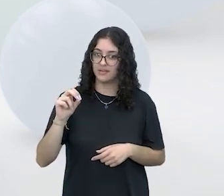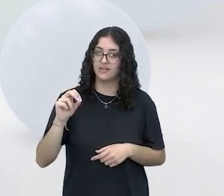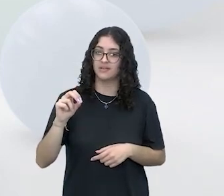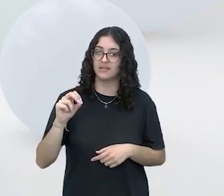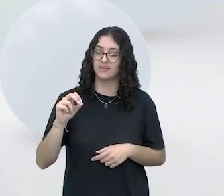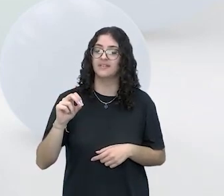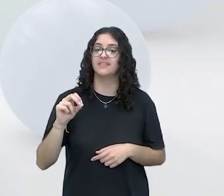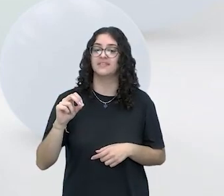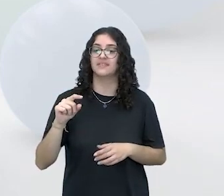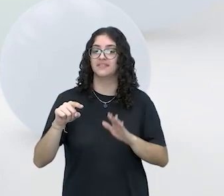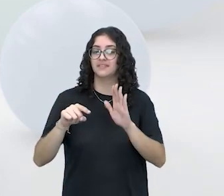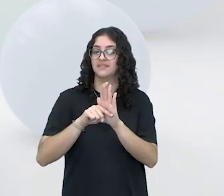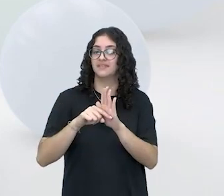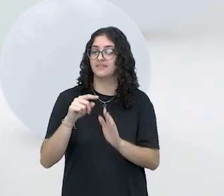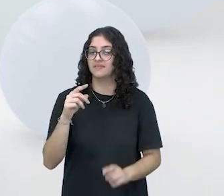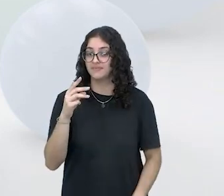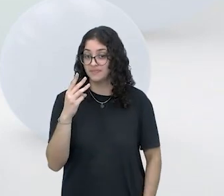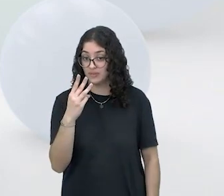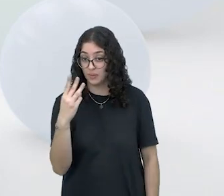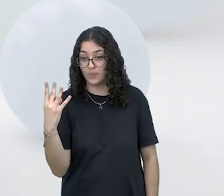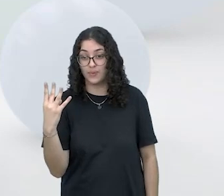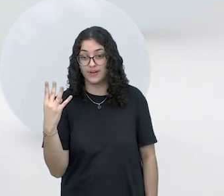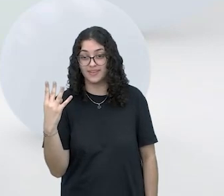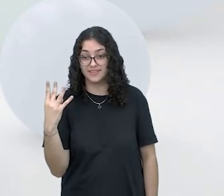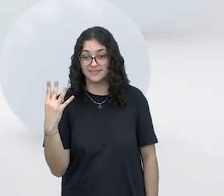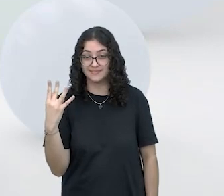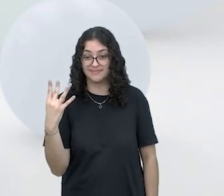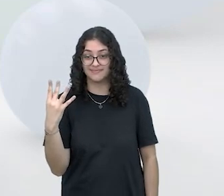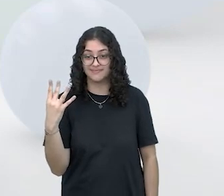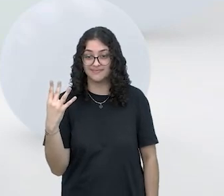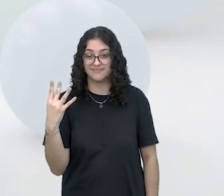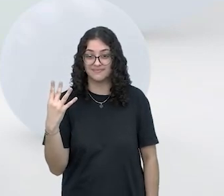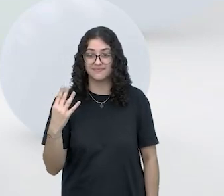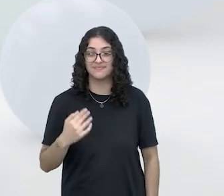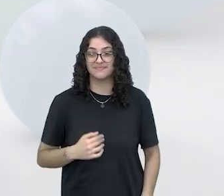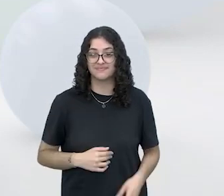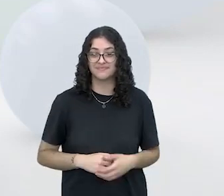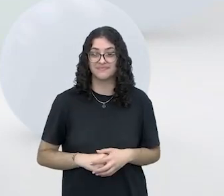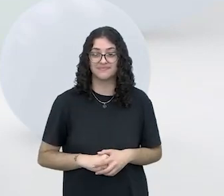50, 50 menos 34. 34.